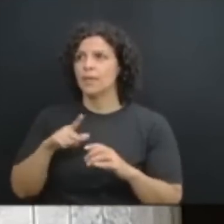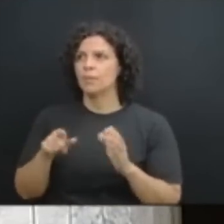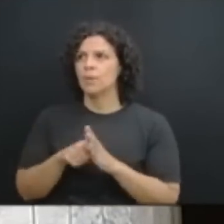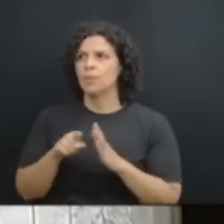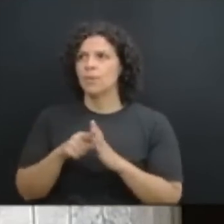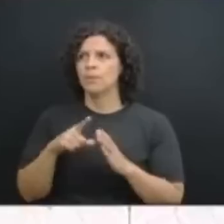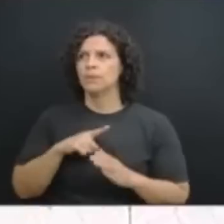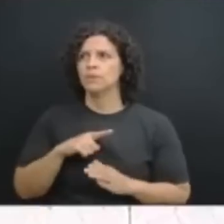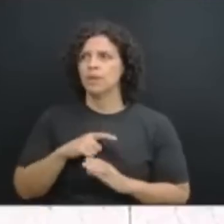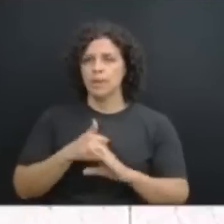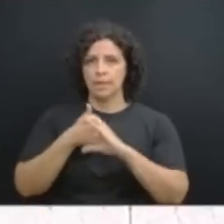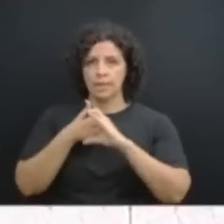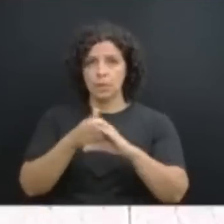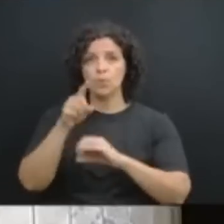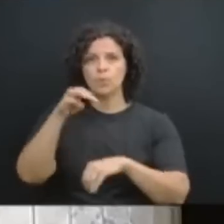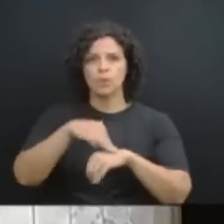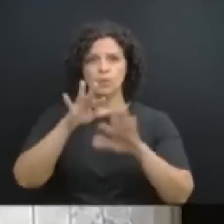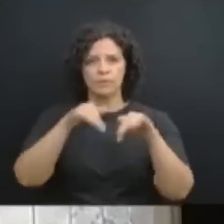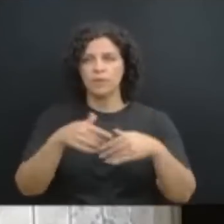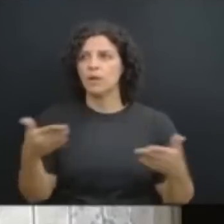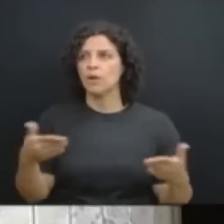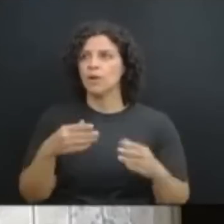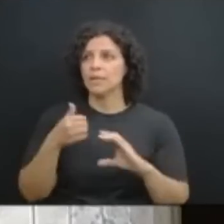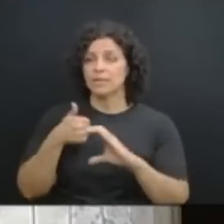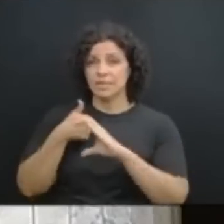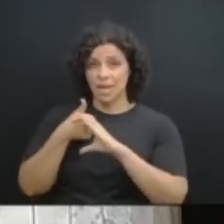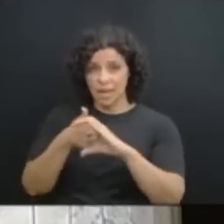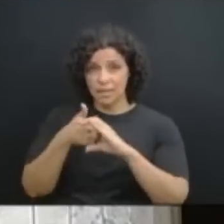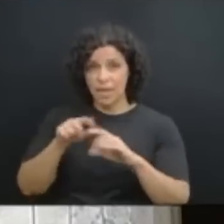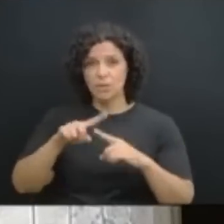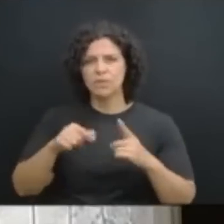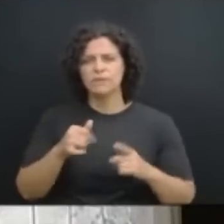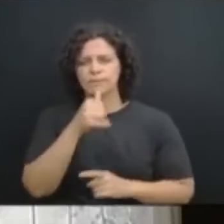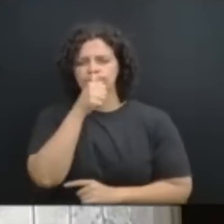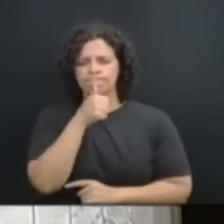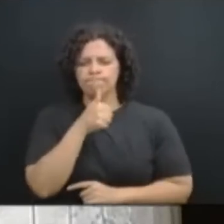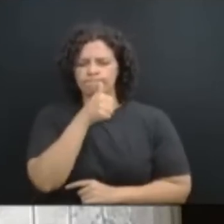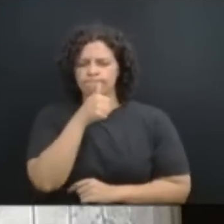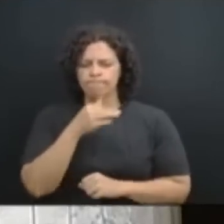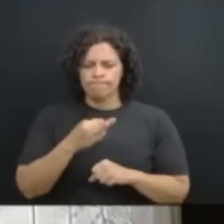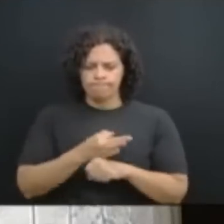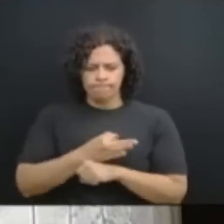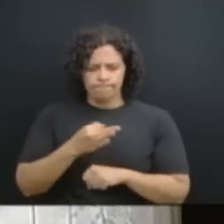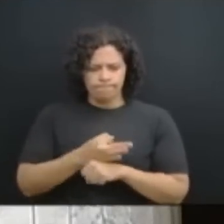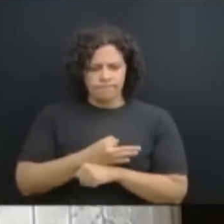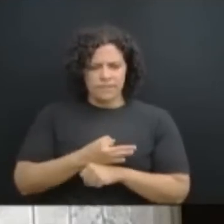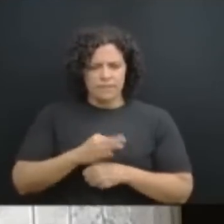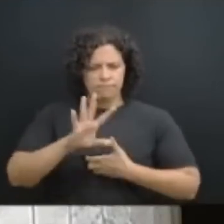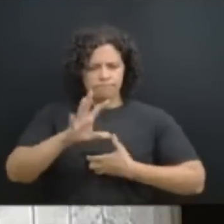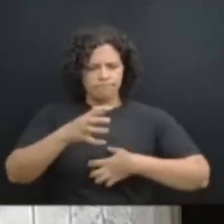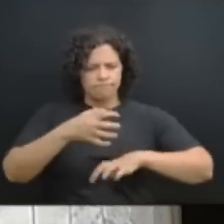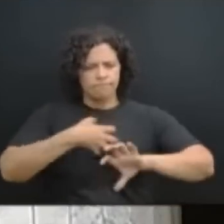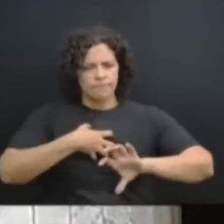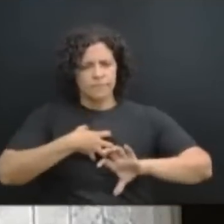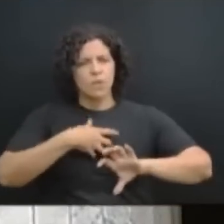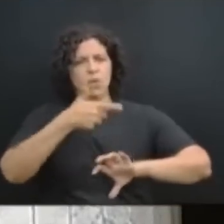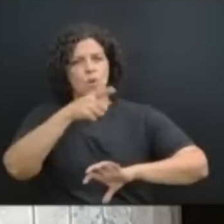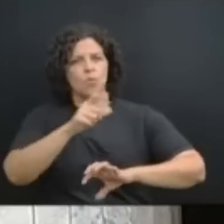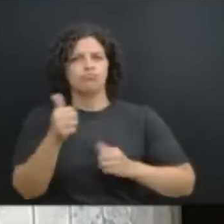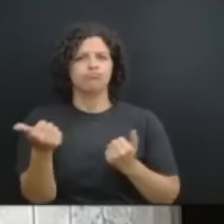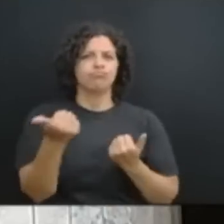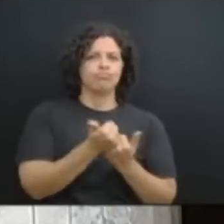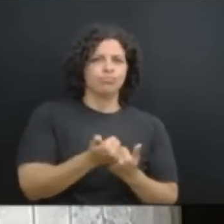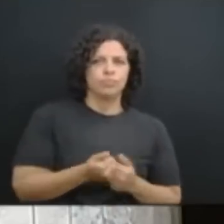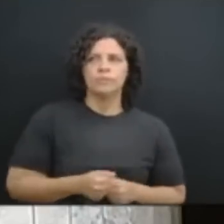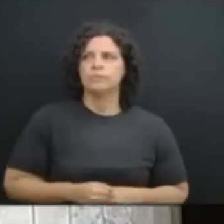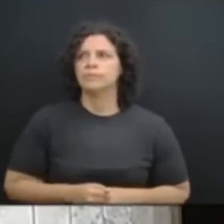Deputado Renato, um minuto para concluir. Ser cristão é se sacrificar, é se colocar na dor do outro.